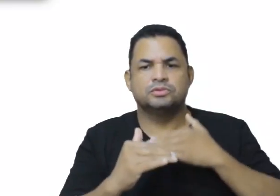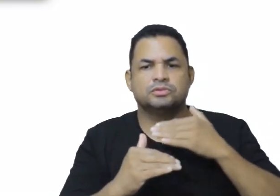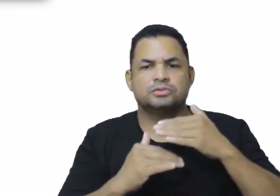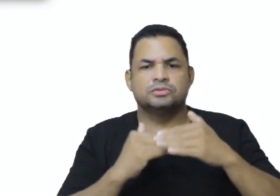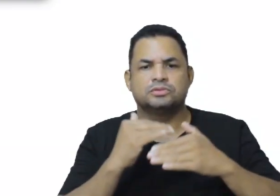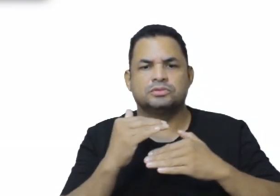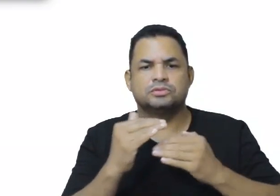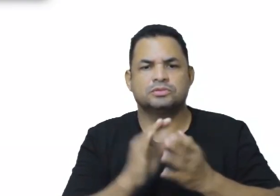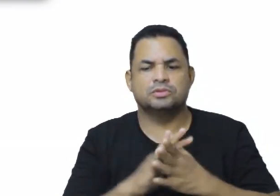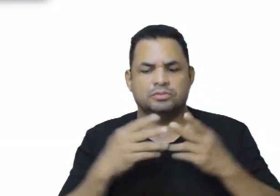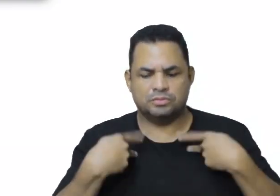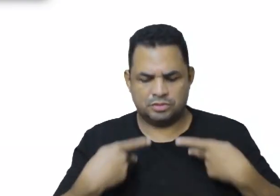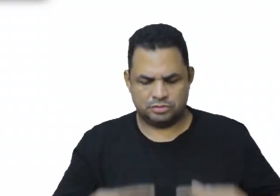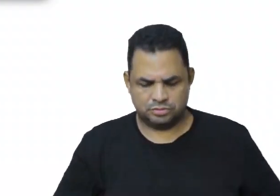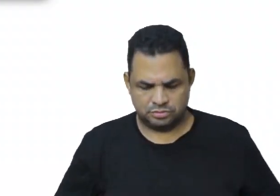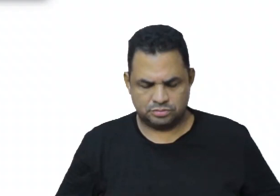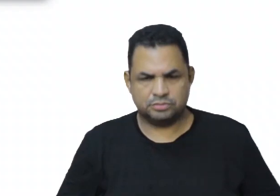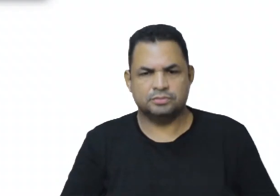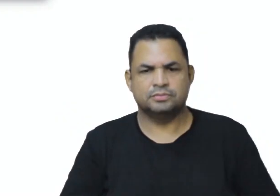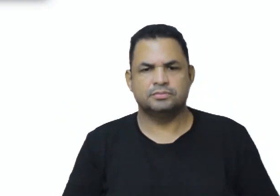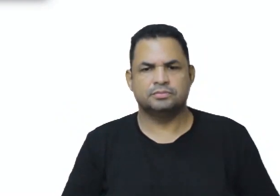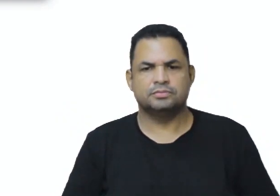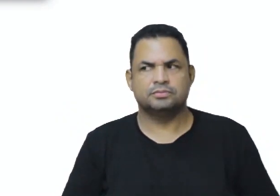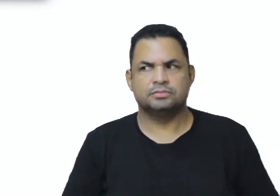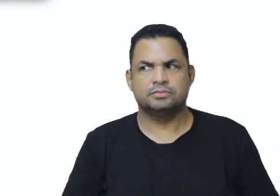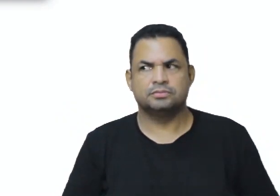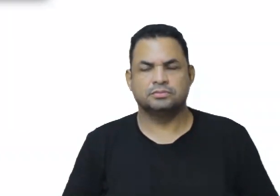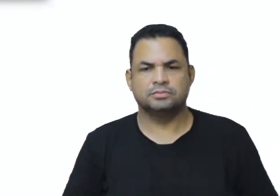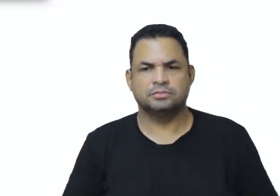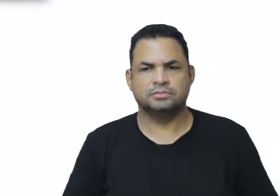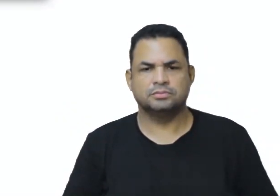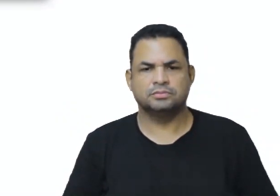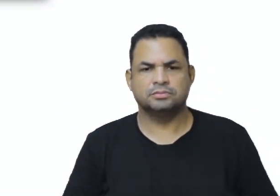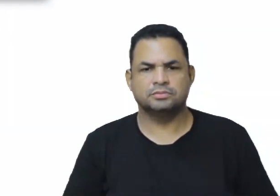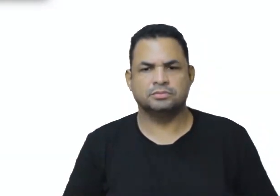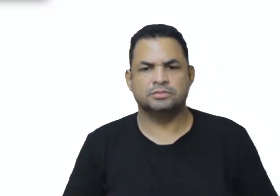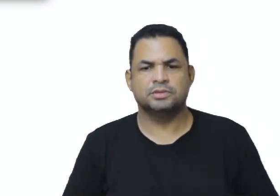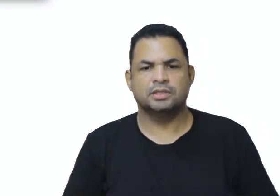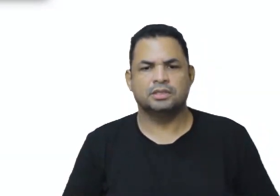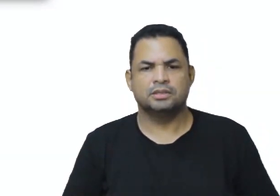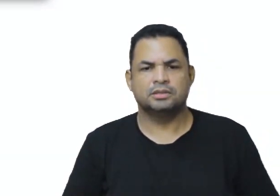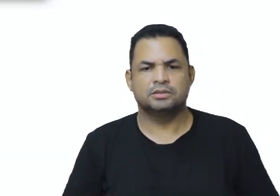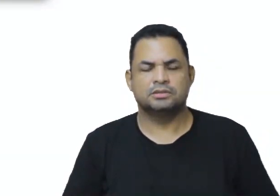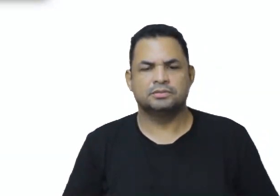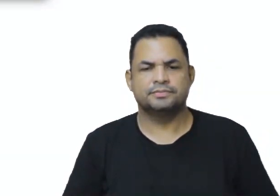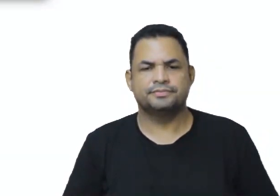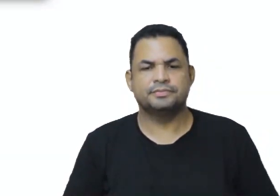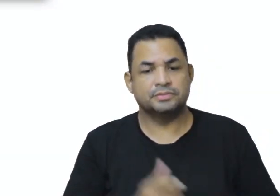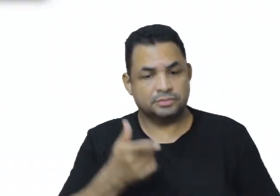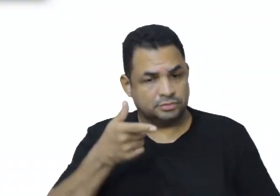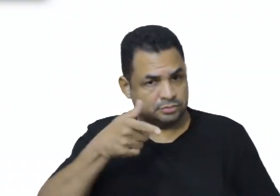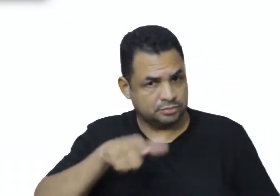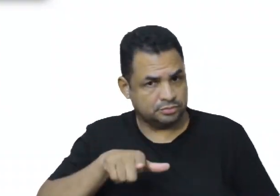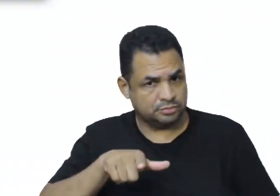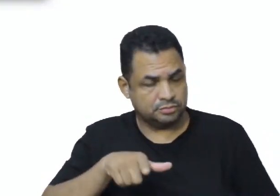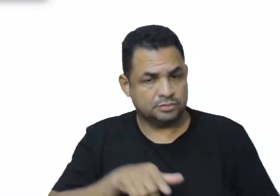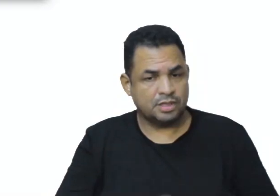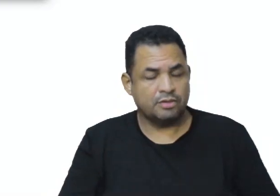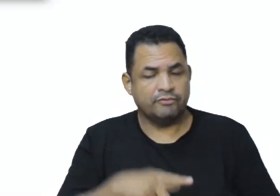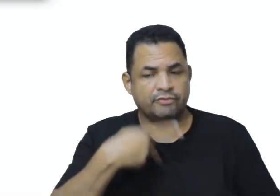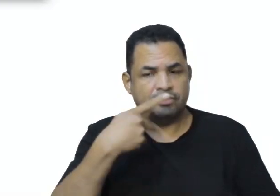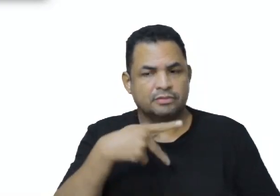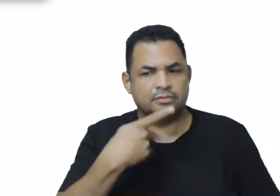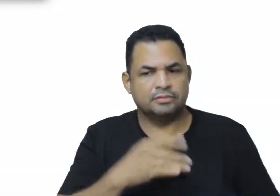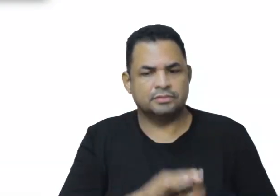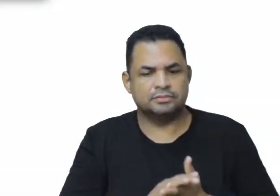embrionário humano, tá? E mais uma vez, eu digo para vocês